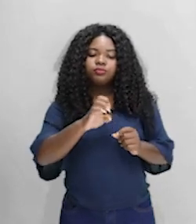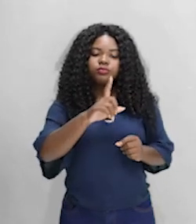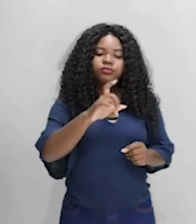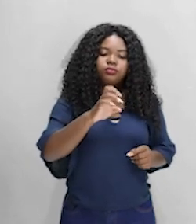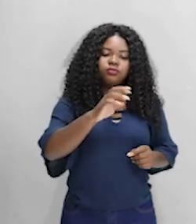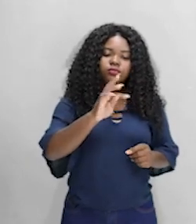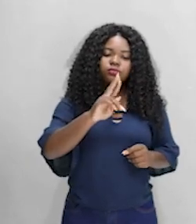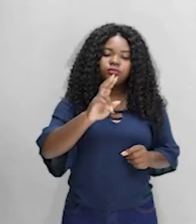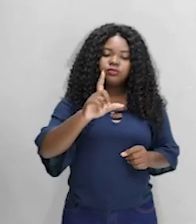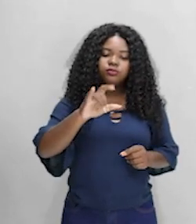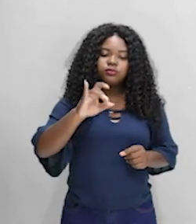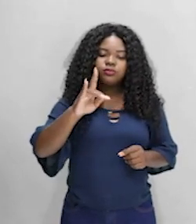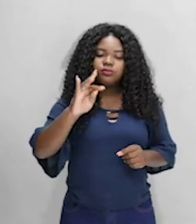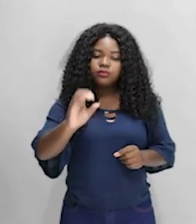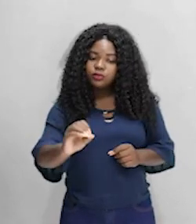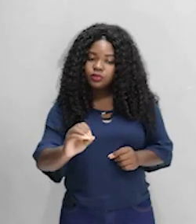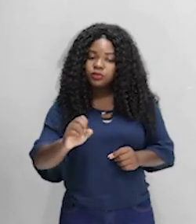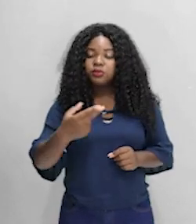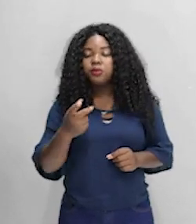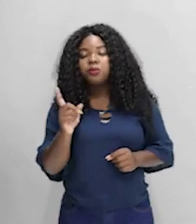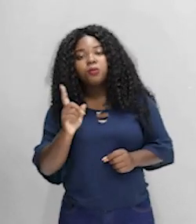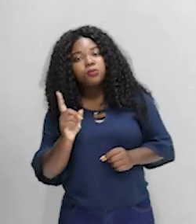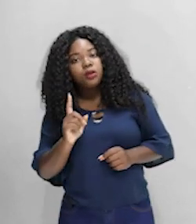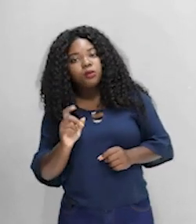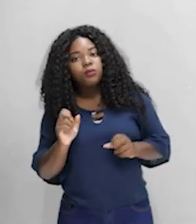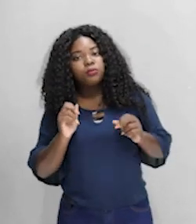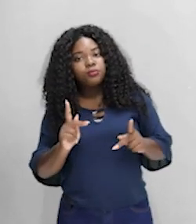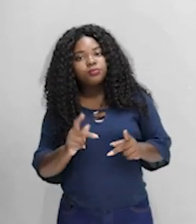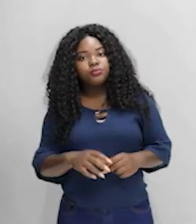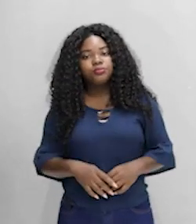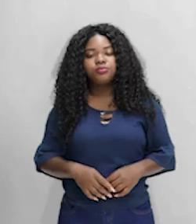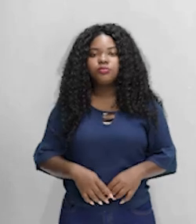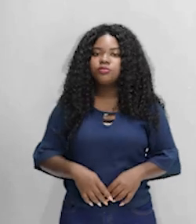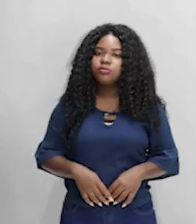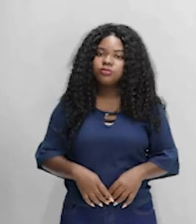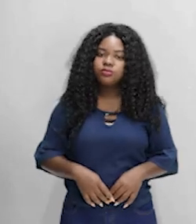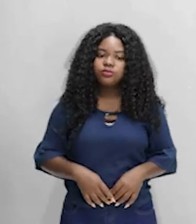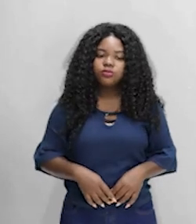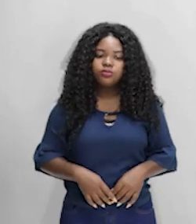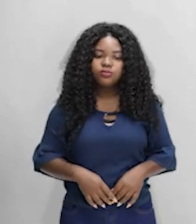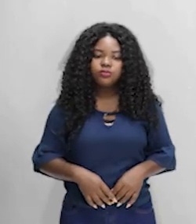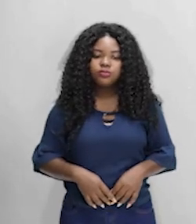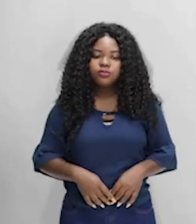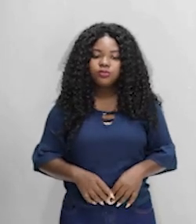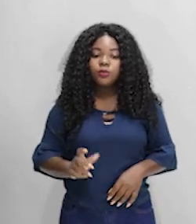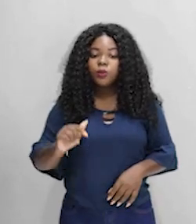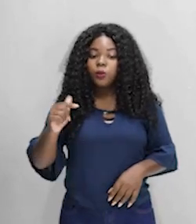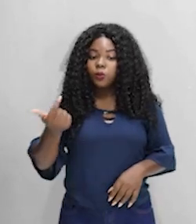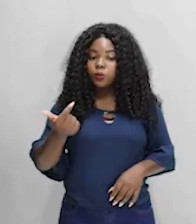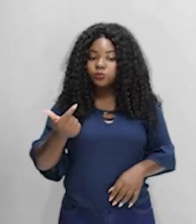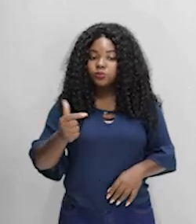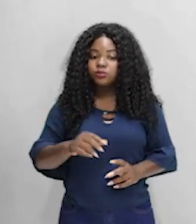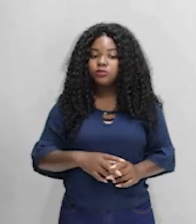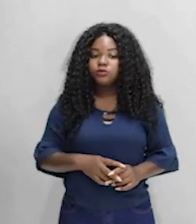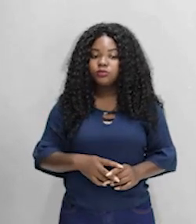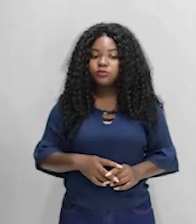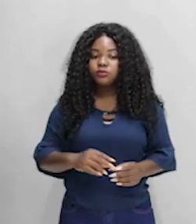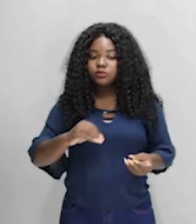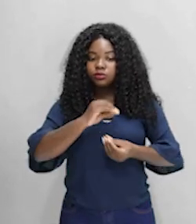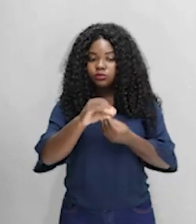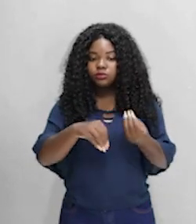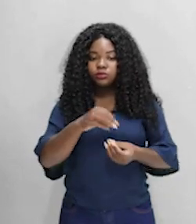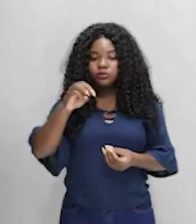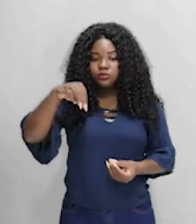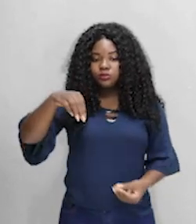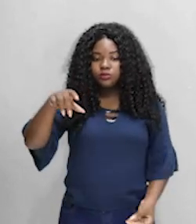não eletrólito. O eletrólito conduz corrente elétrica, o não eletrólito não conduz corrente elétrica. E a reação